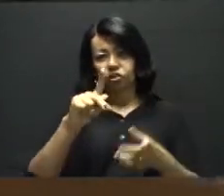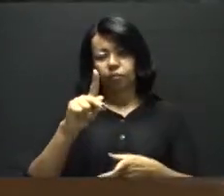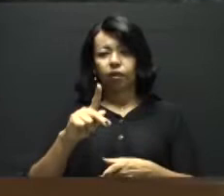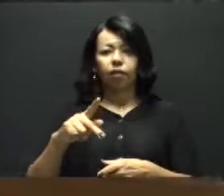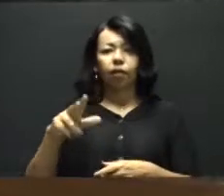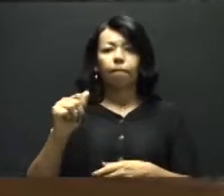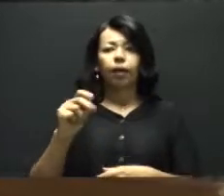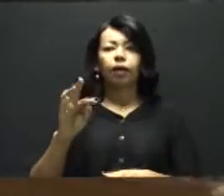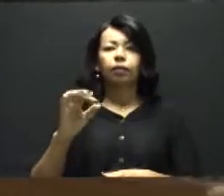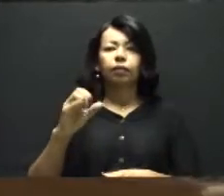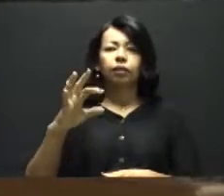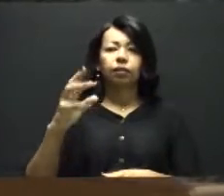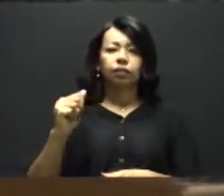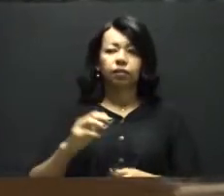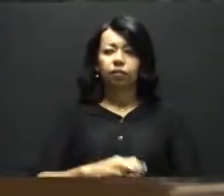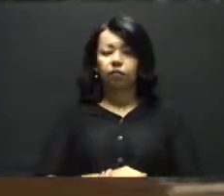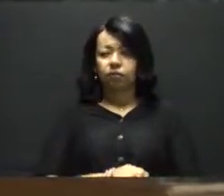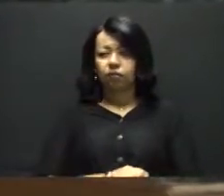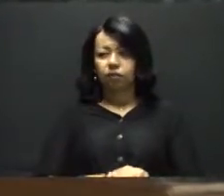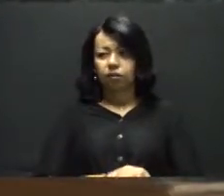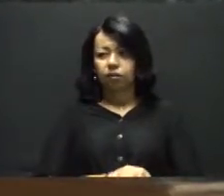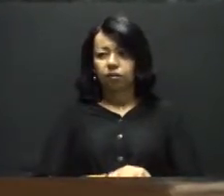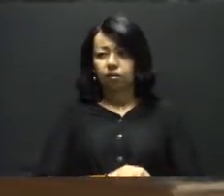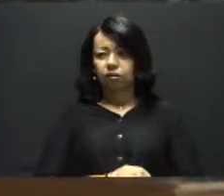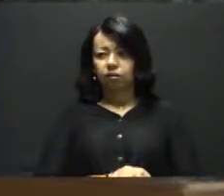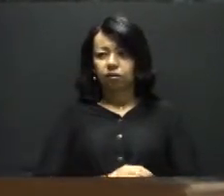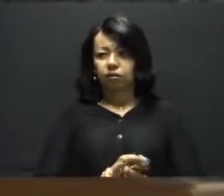patrícia bidinho de oliveira